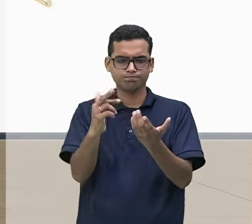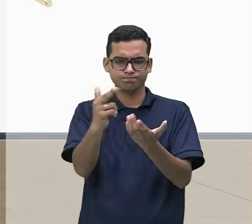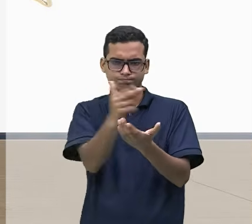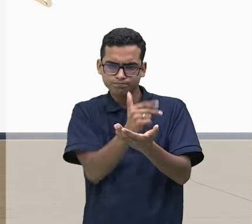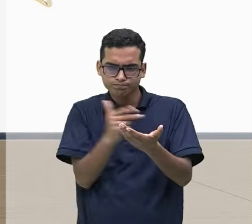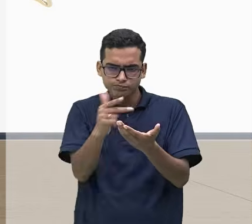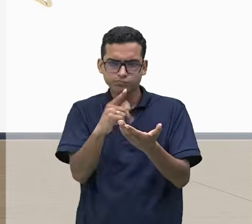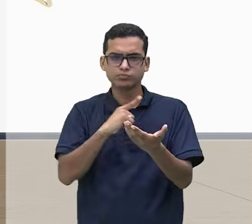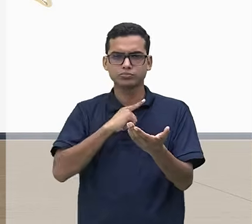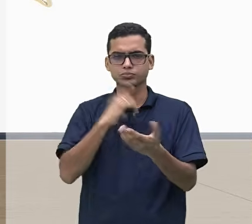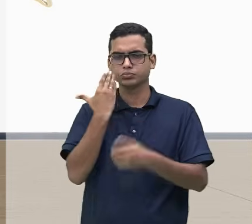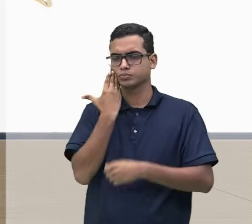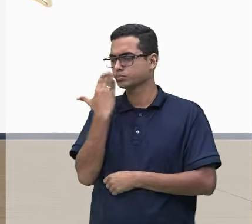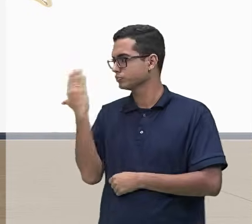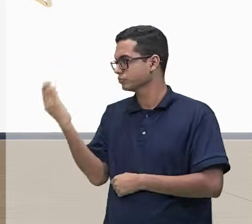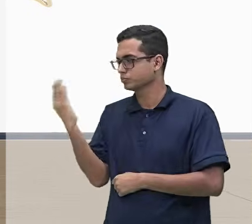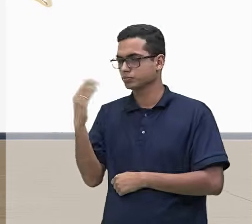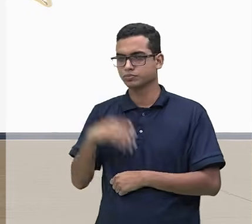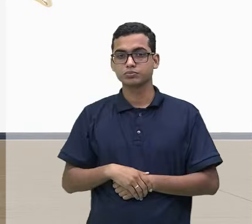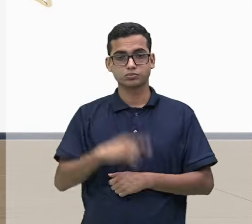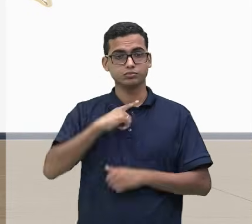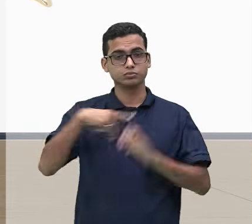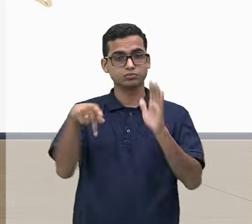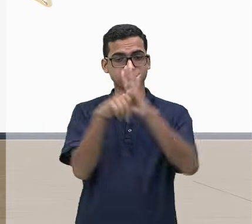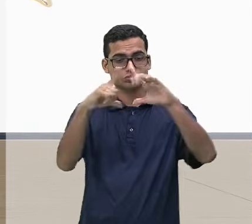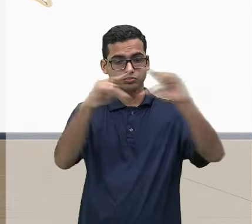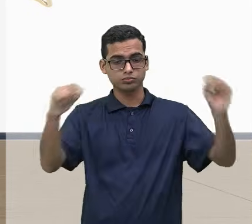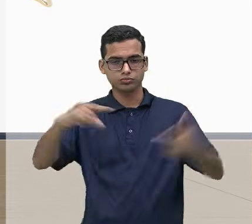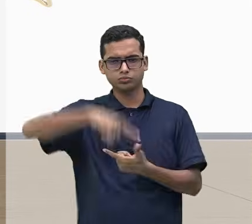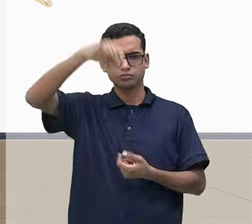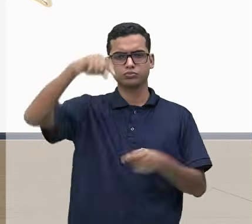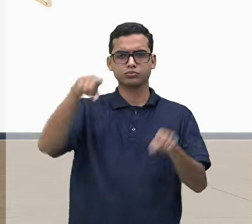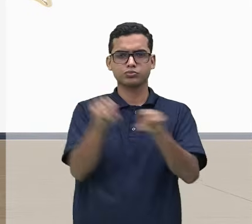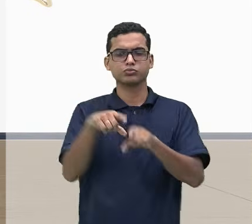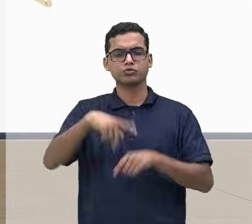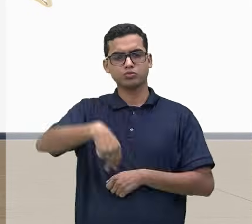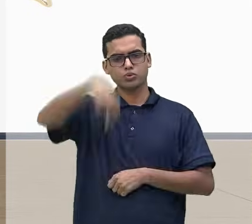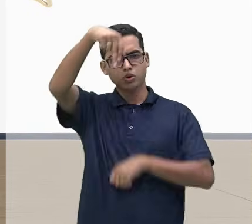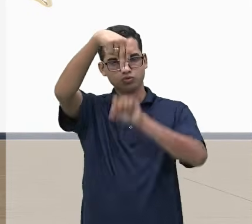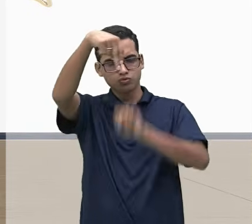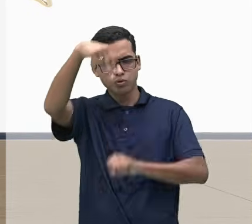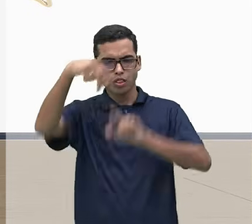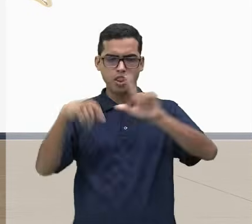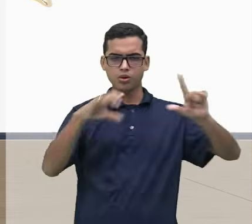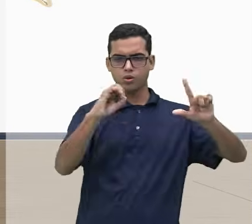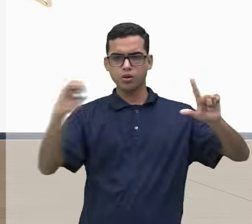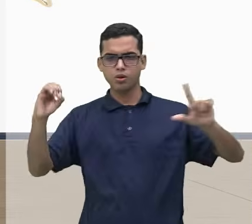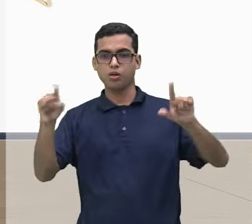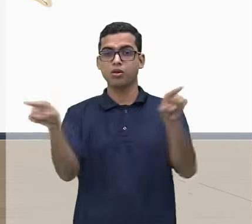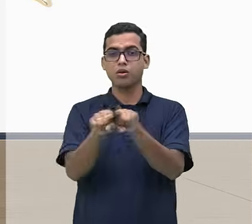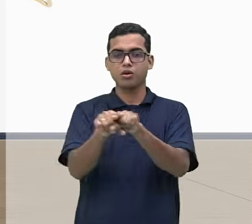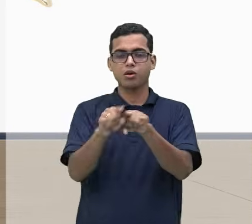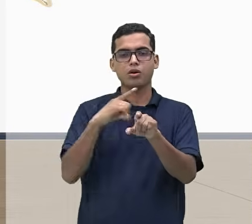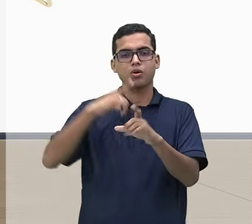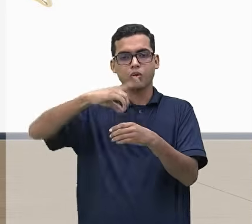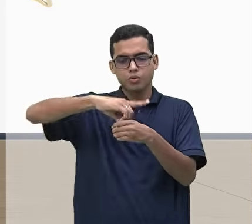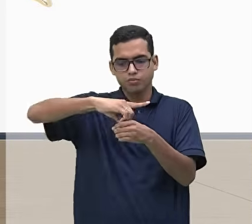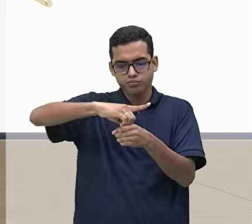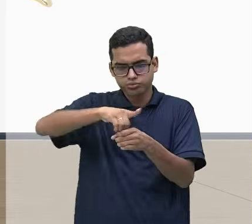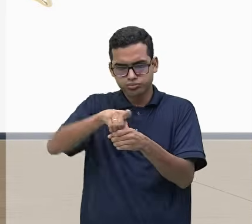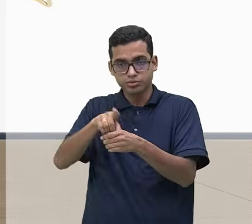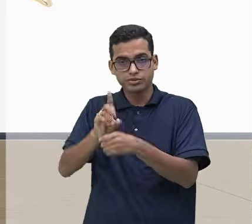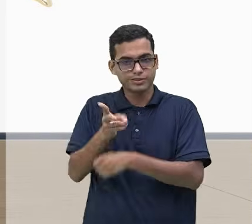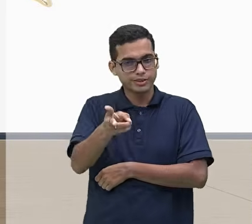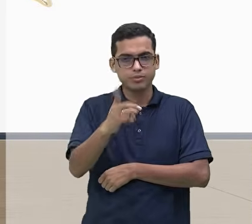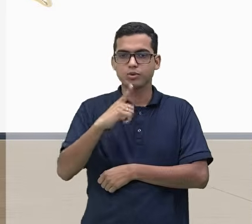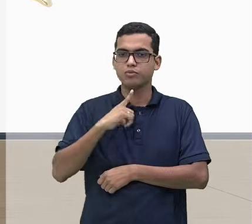dos ventos, né? A rosa dos ventos, o norte, sul, leste, oeste, tá? A agulha imantada, gente, ela acaba apontando sempre para o